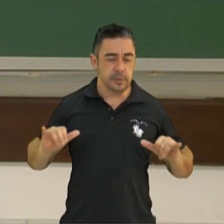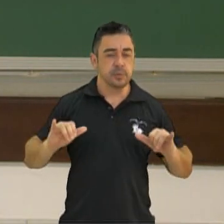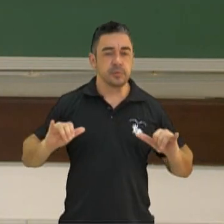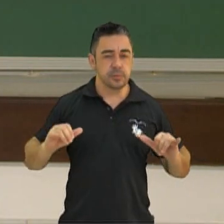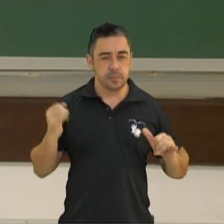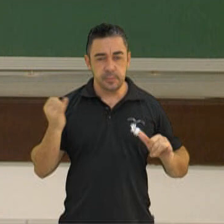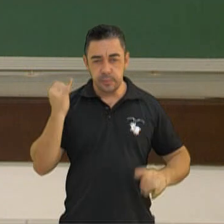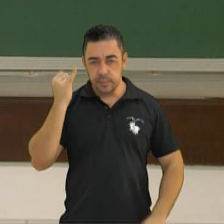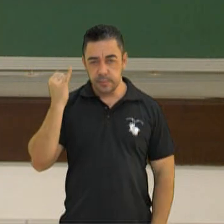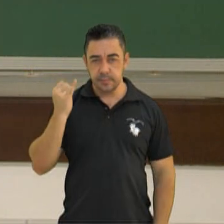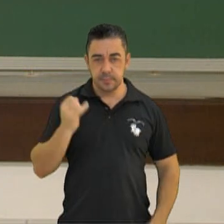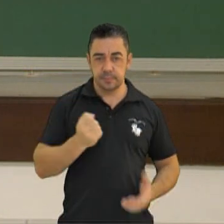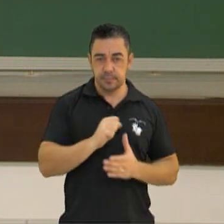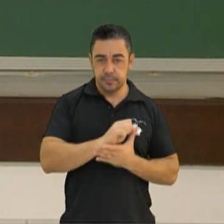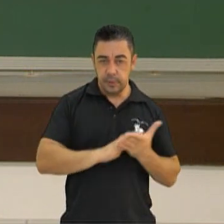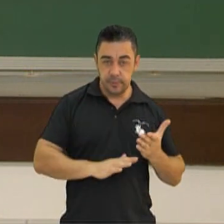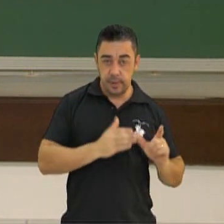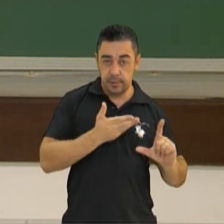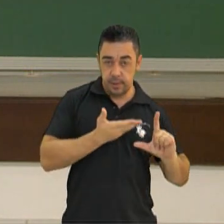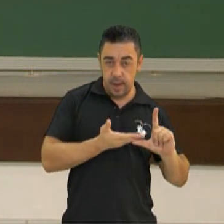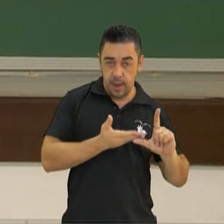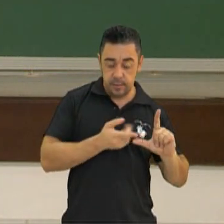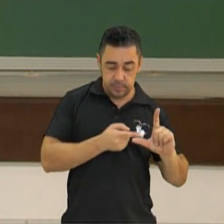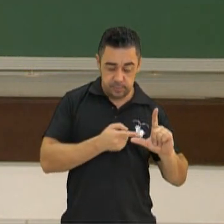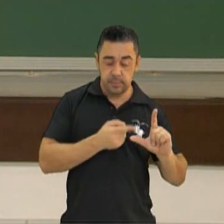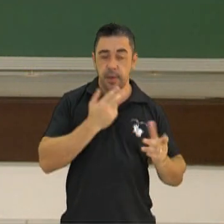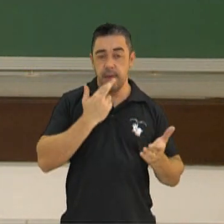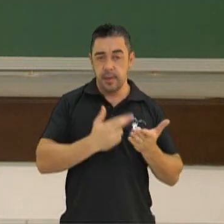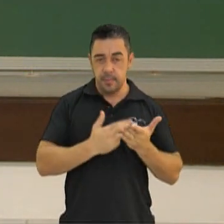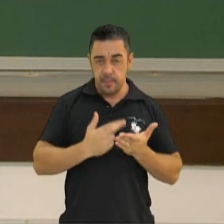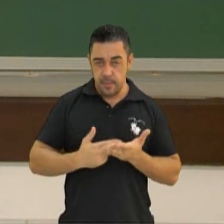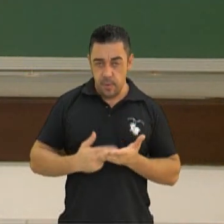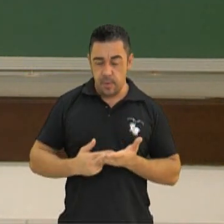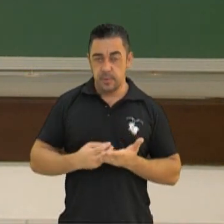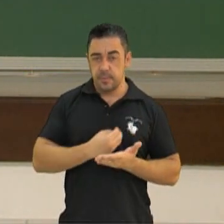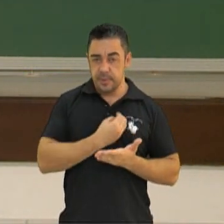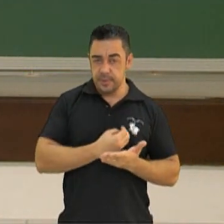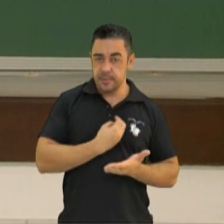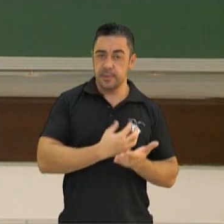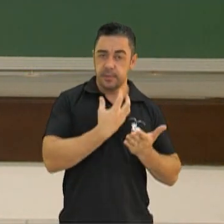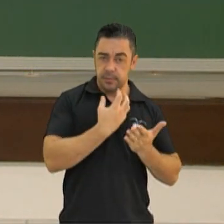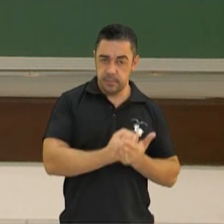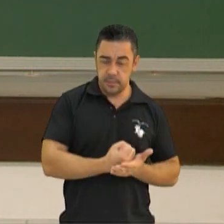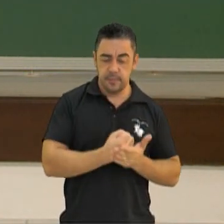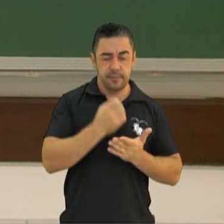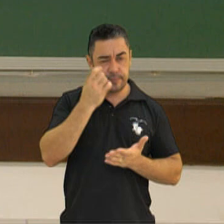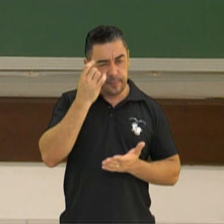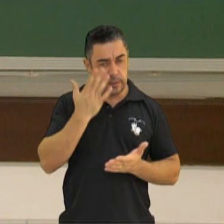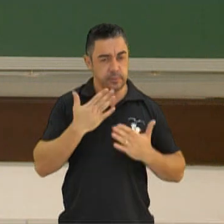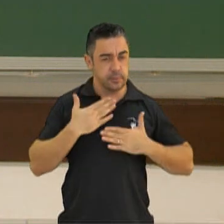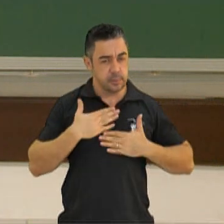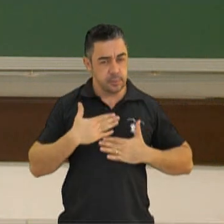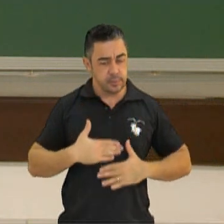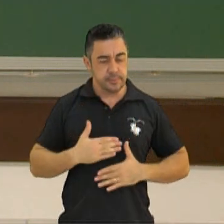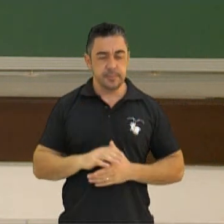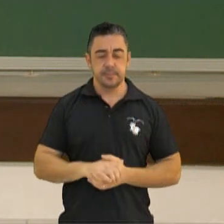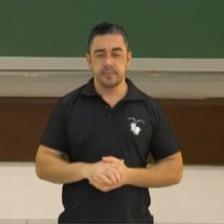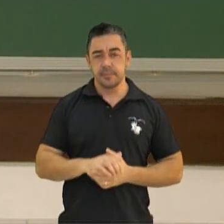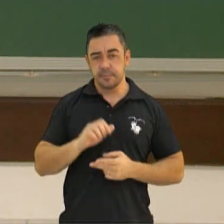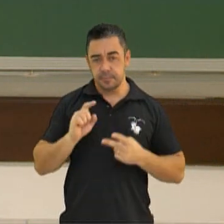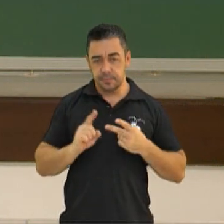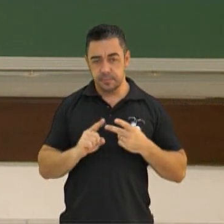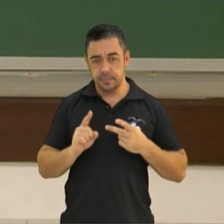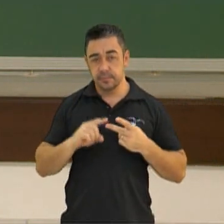tá? Atividade no Classroom, vai lá e registra sua frequência, tá bom? Bem fácil, bem tranquilo, bem simples. Se você está assistindo